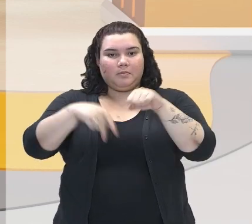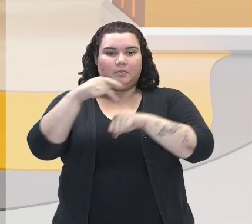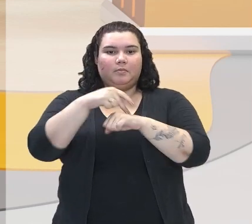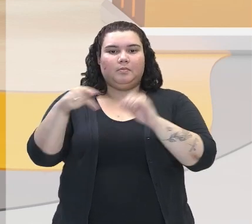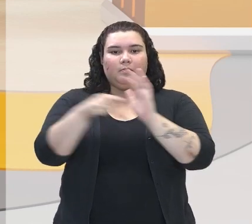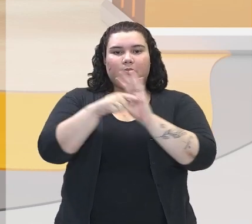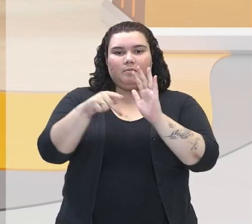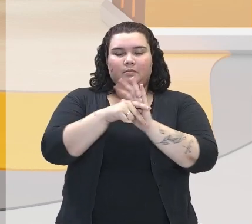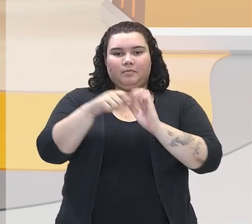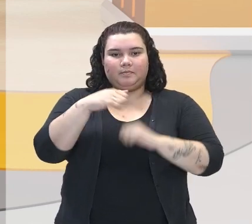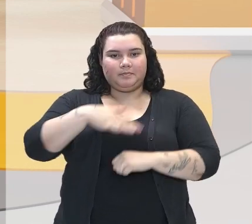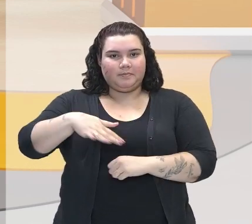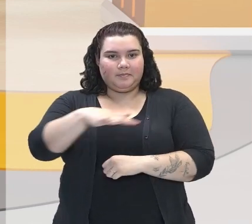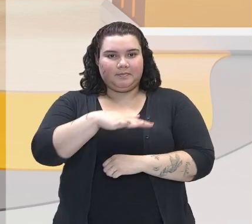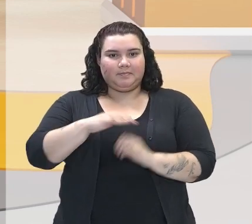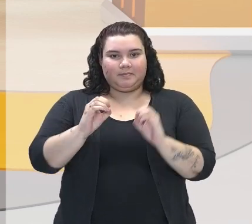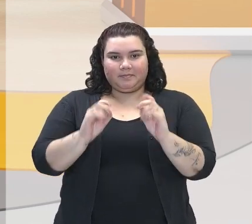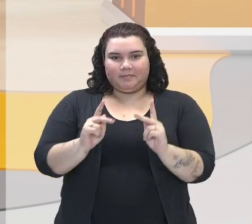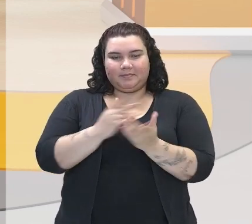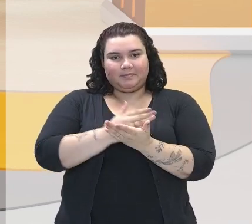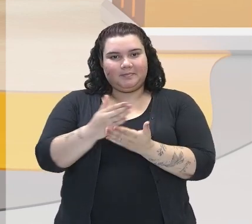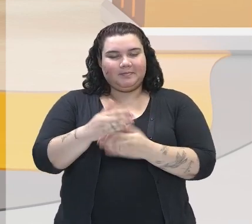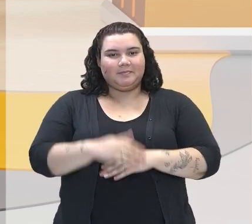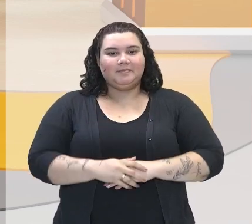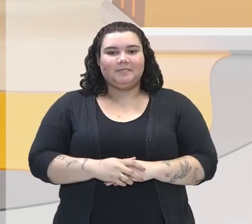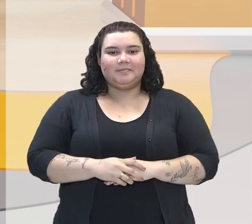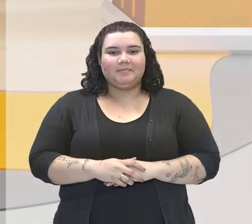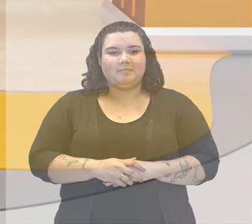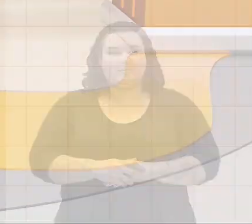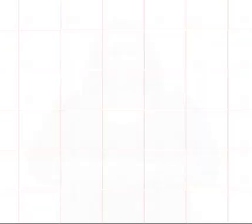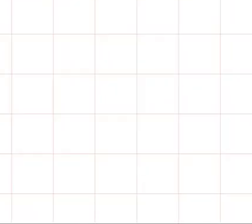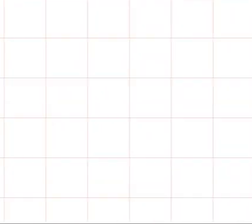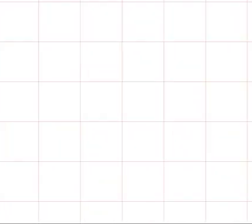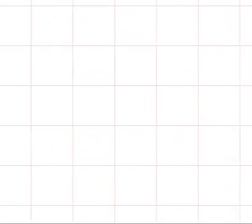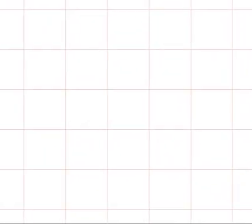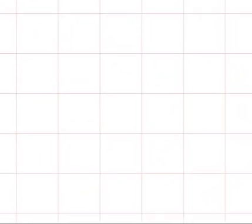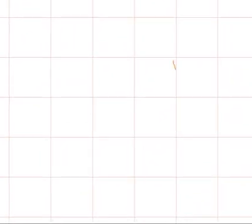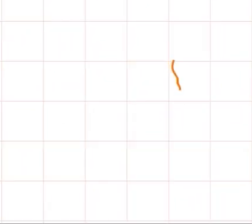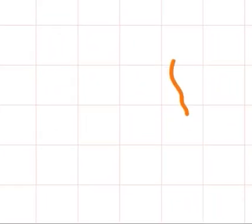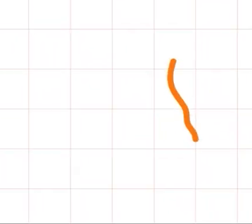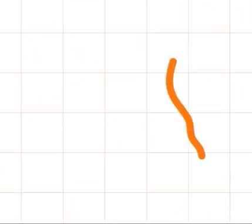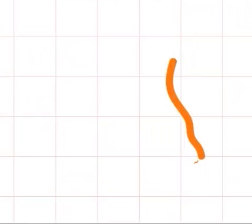nossos hermanos. Vamos lá para a nossa aula.